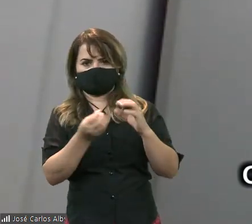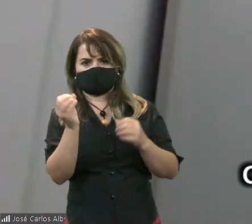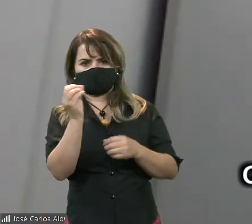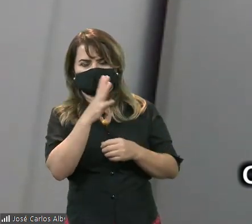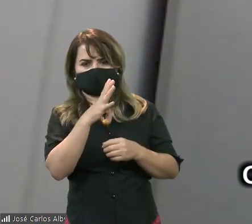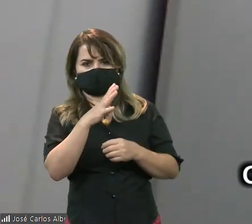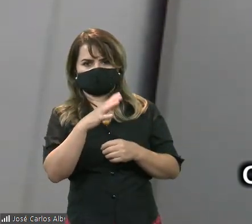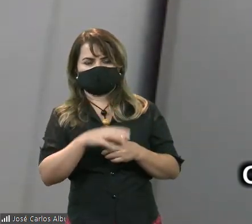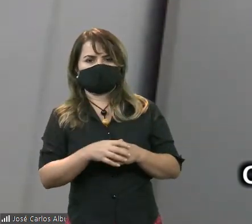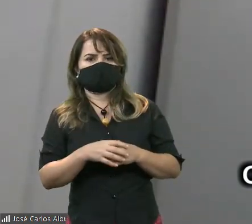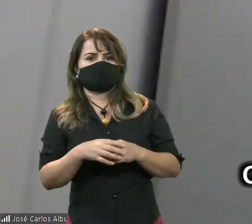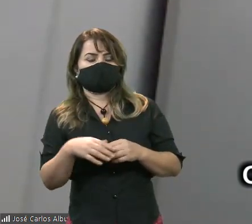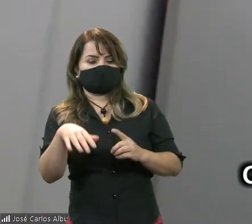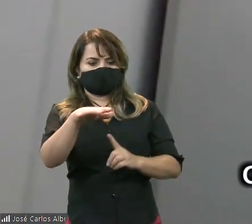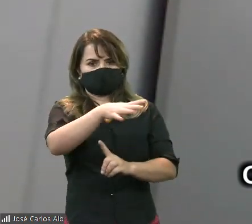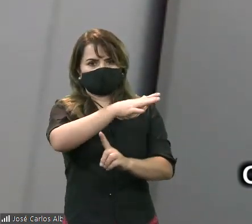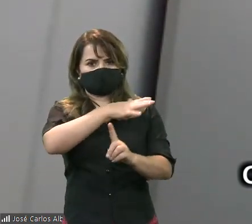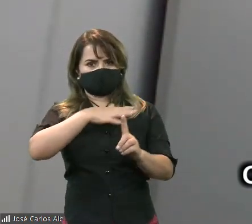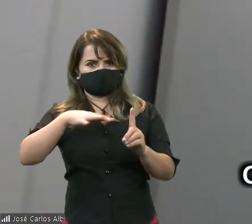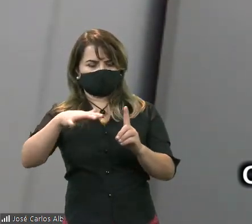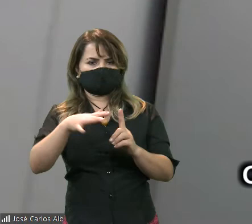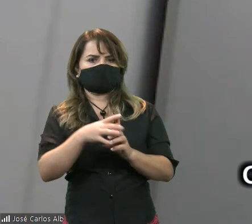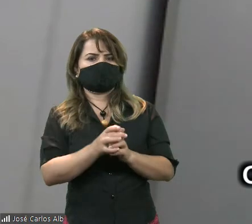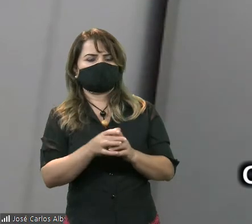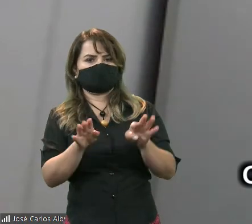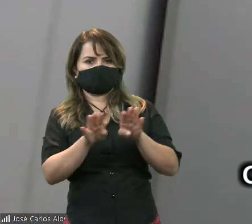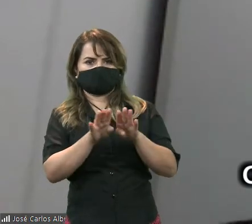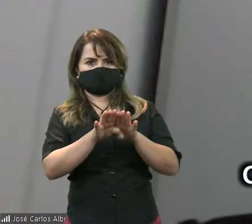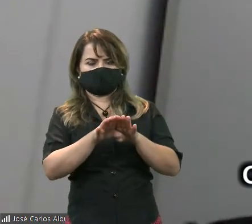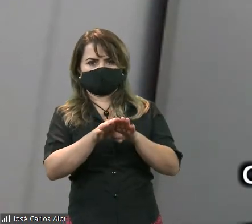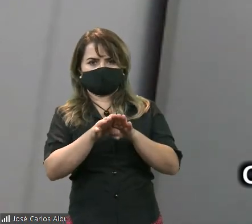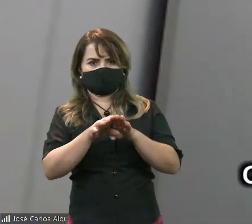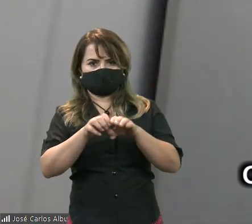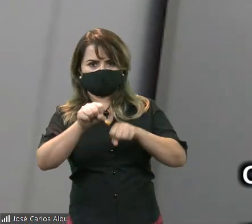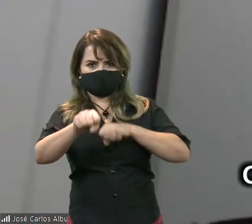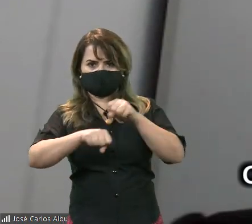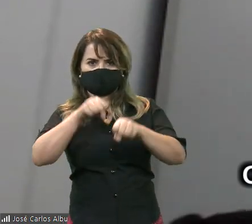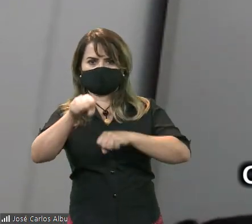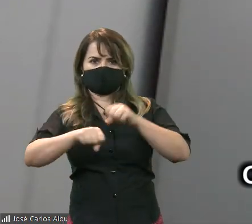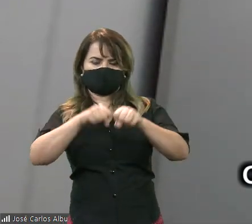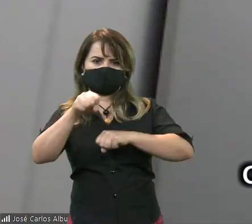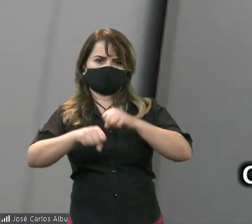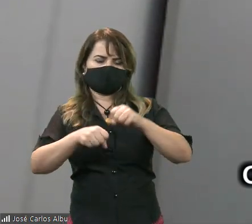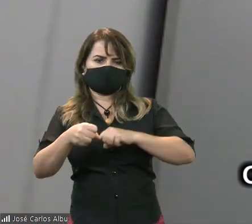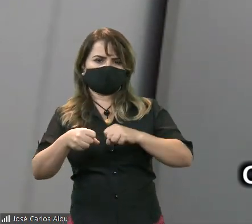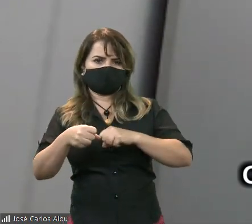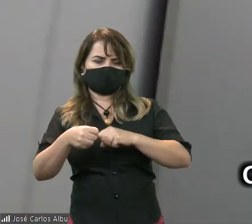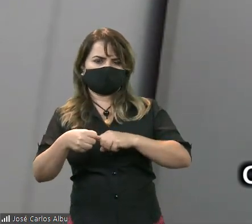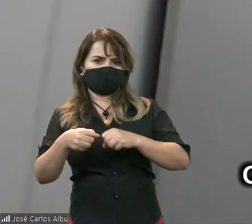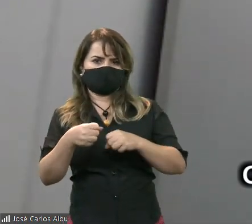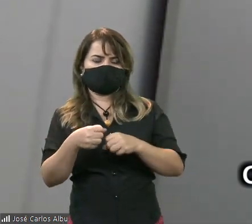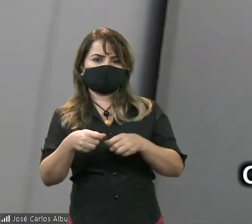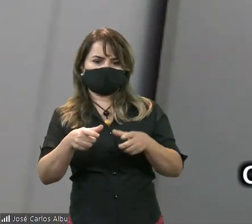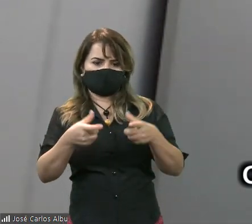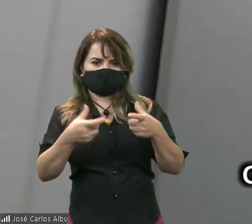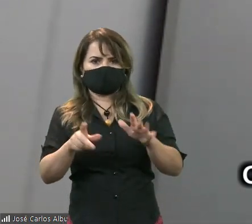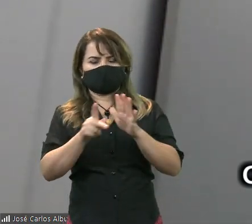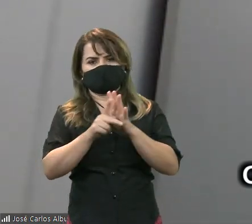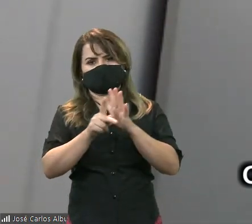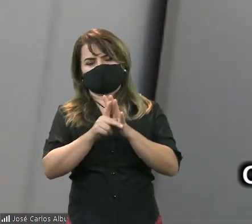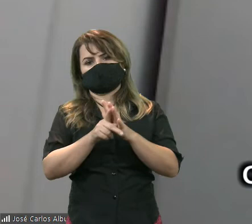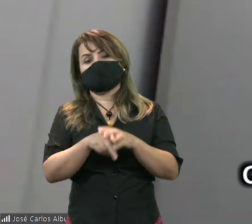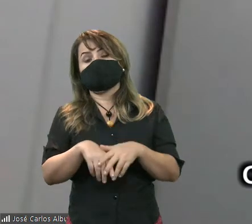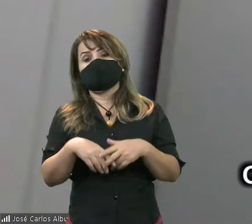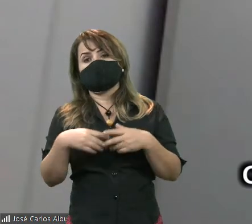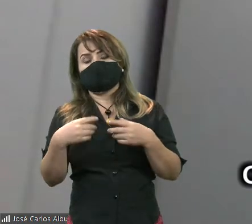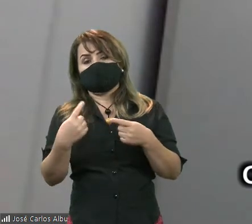área que encontra hoje abandonada, que encontra aí até um mato em algumas regiões crescidas,